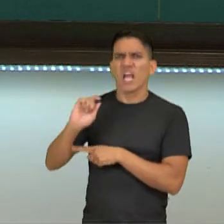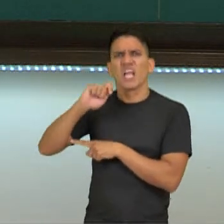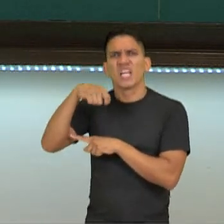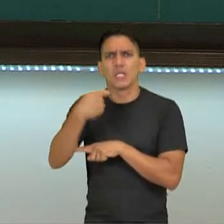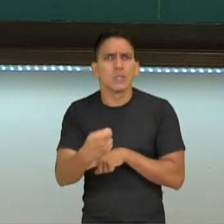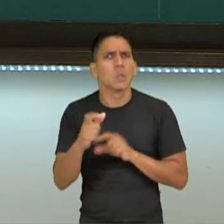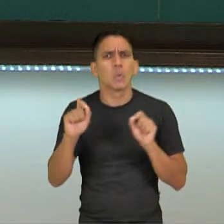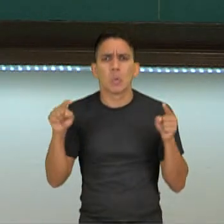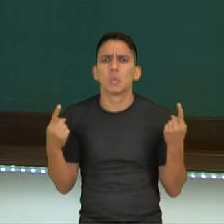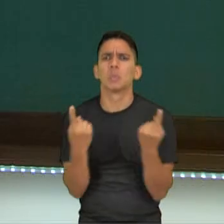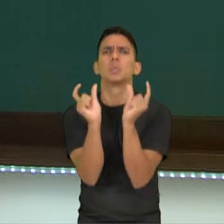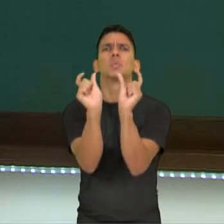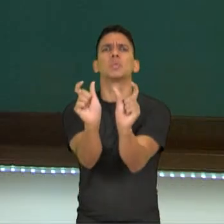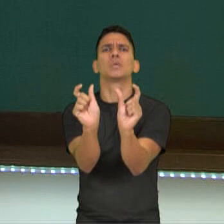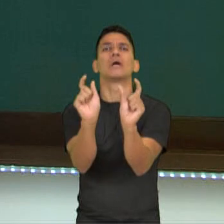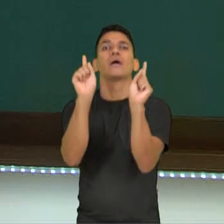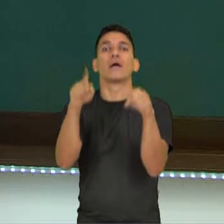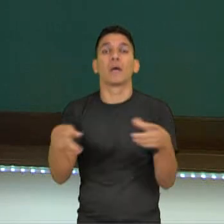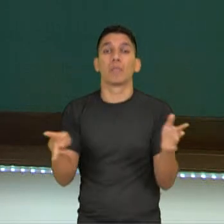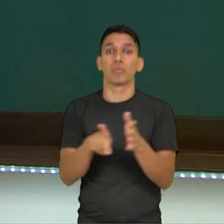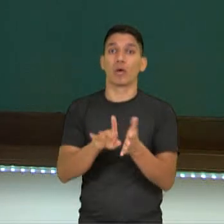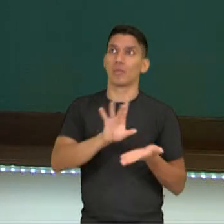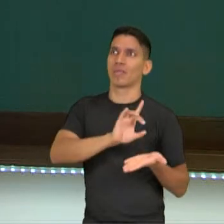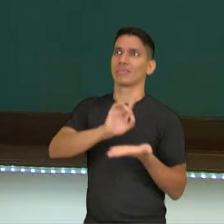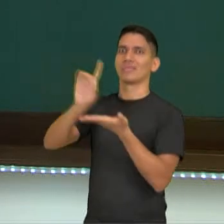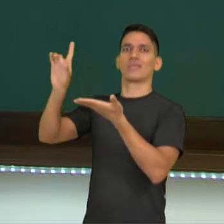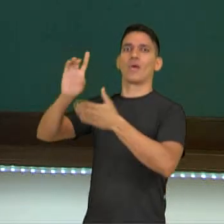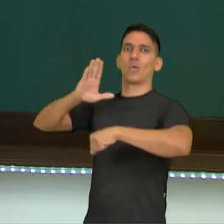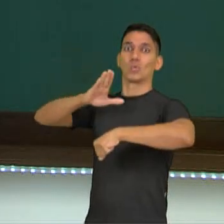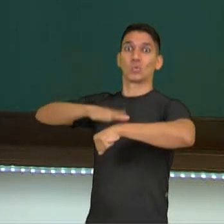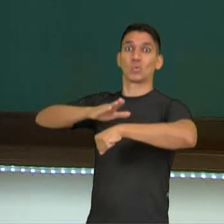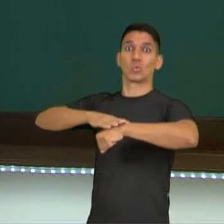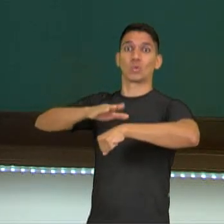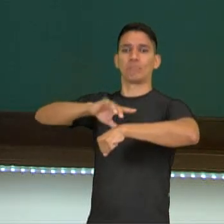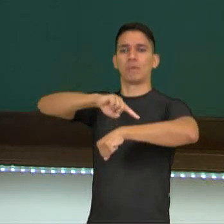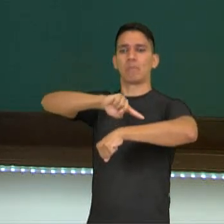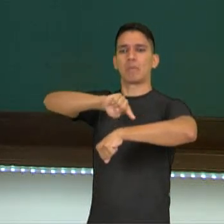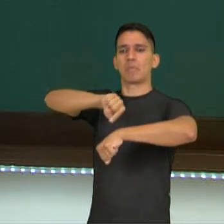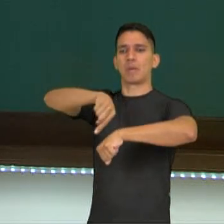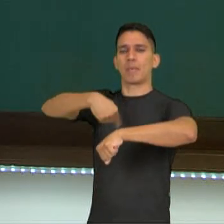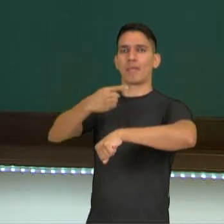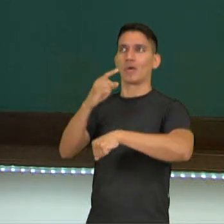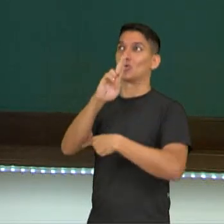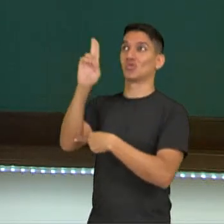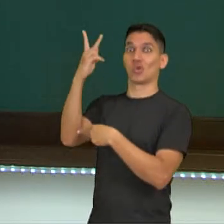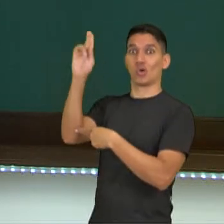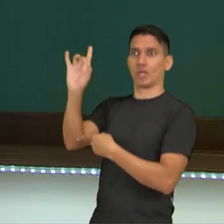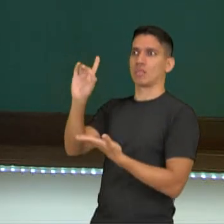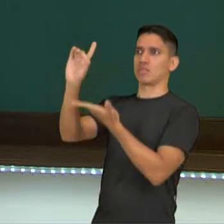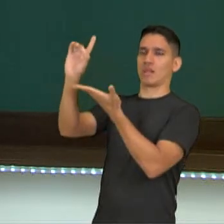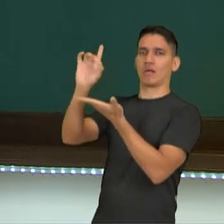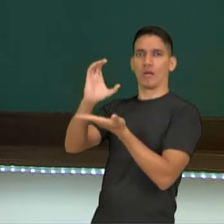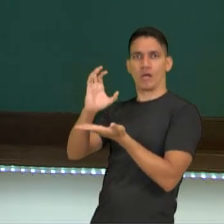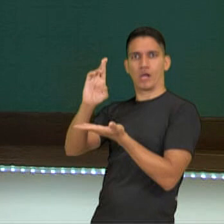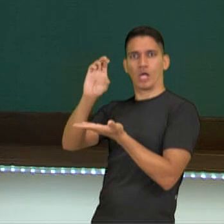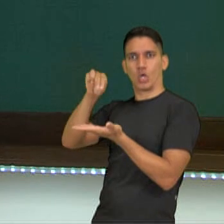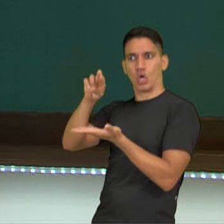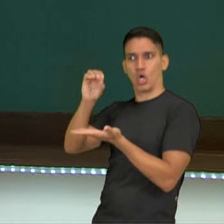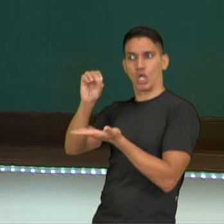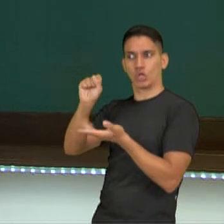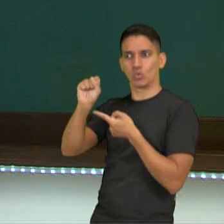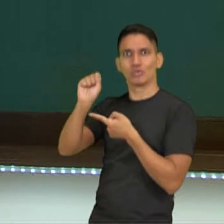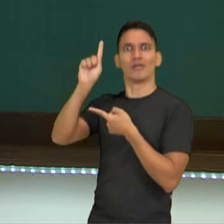nos remete ao deus do tempo, né? Se vocês se lembrarem lá, Cronos era considerado o deus do tempo.